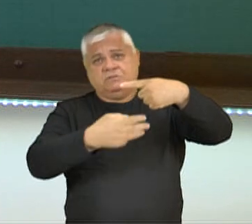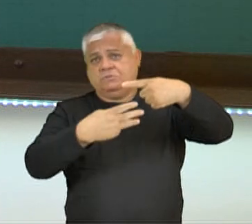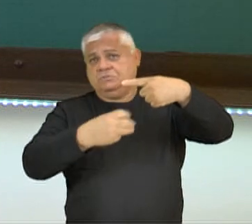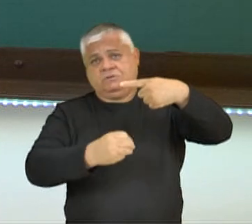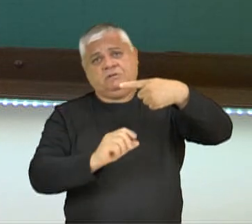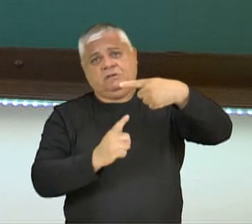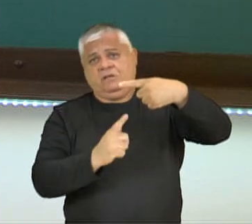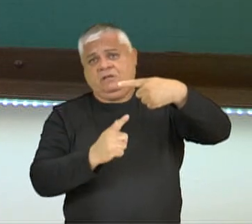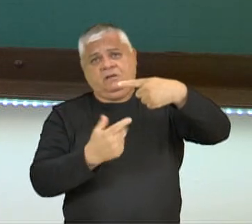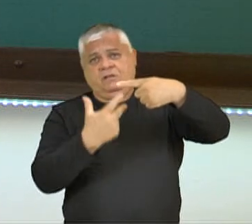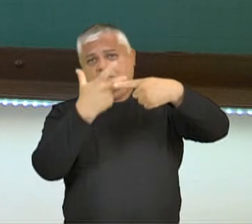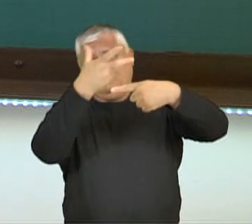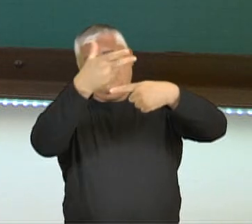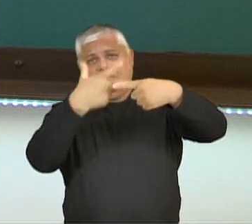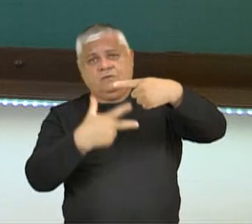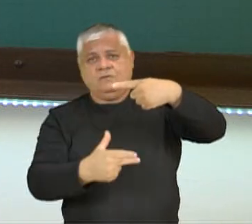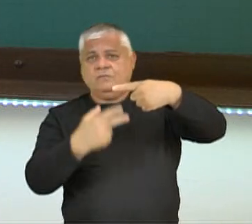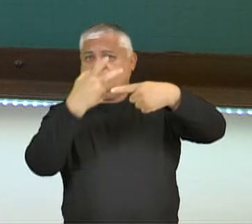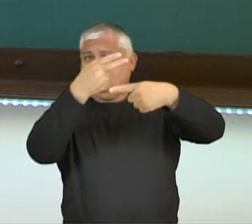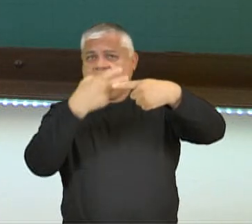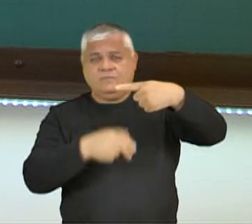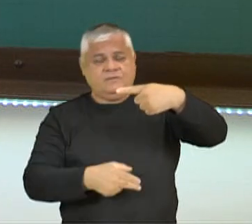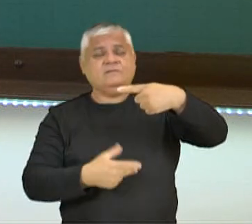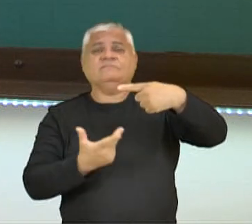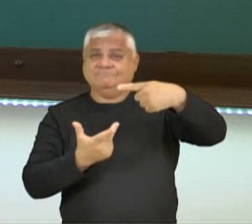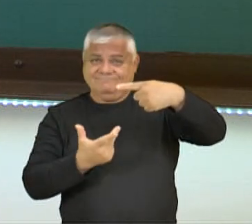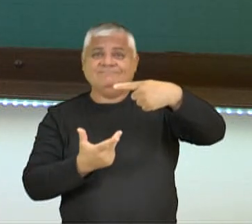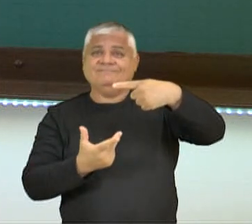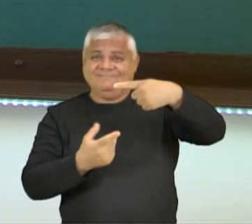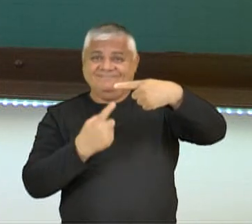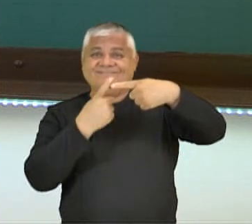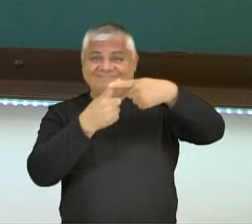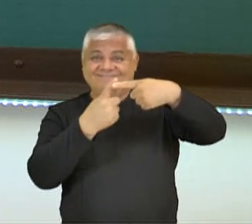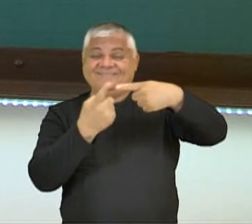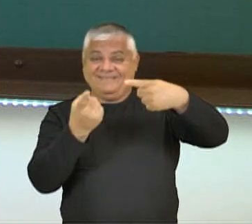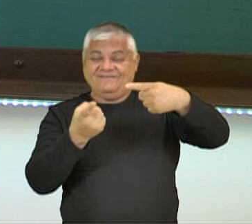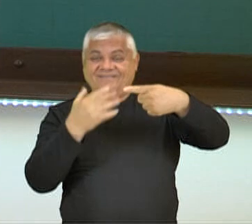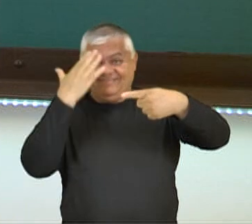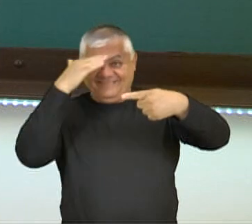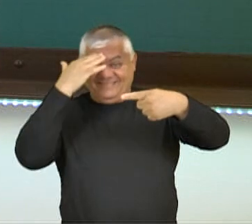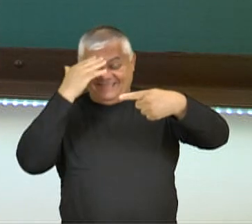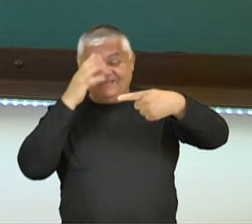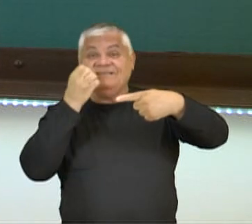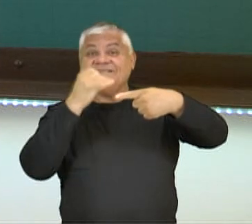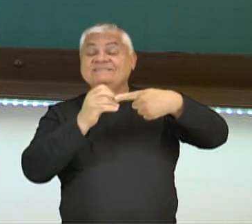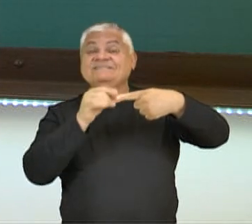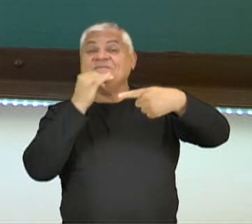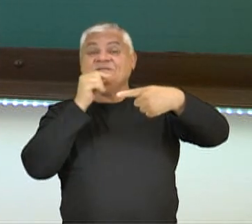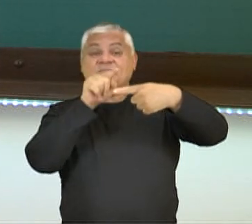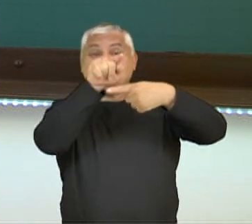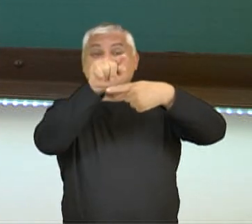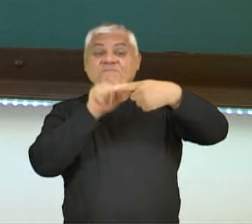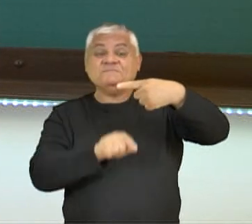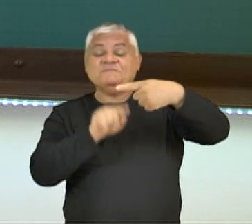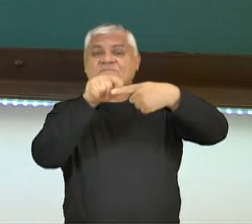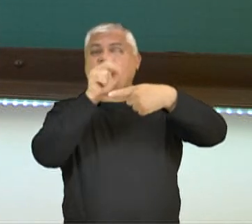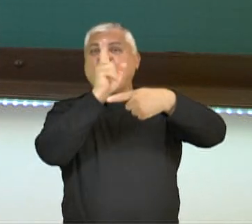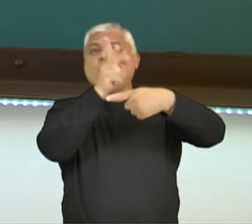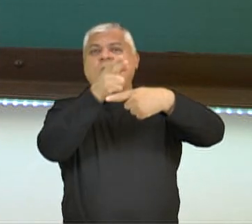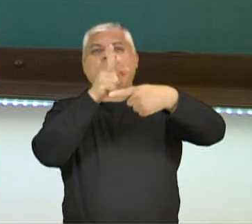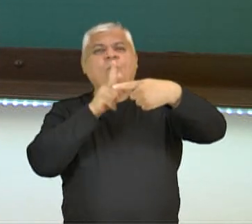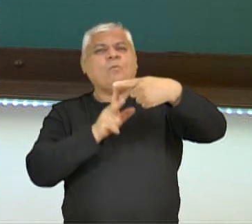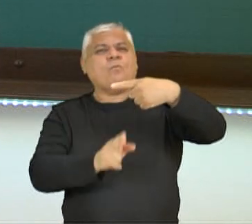vale 130 graus, porque eles são opostos pelo vértice. E se eles são opostos pelo vértice, eles têm a